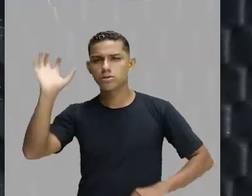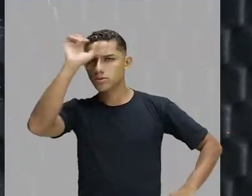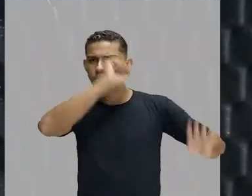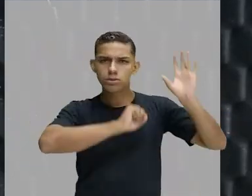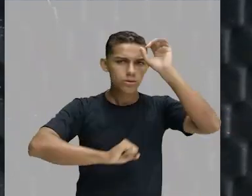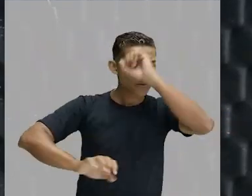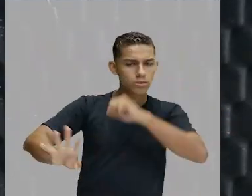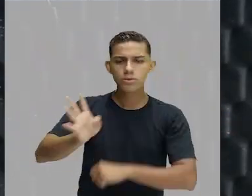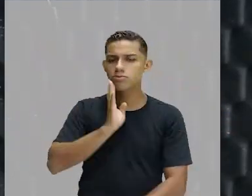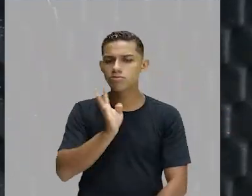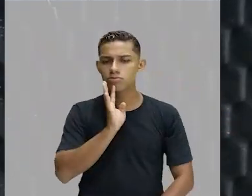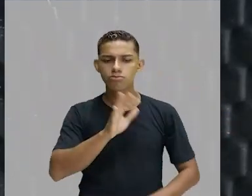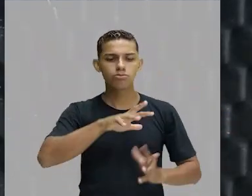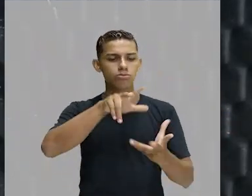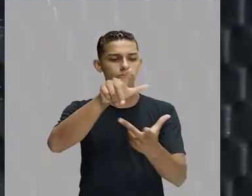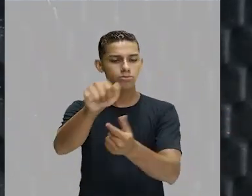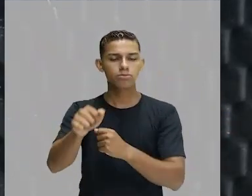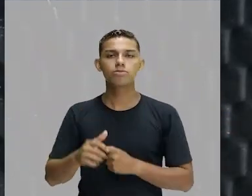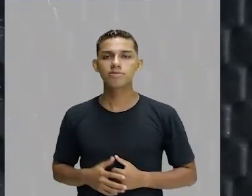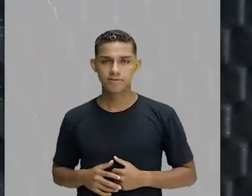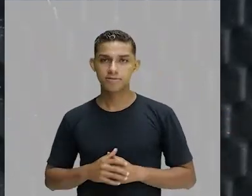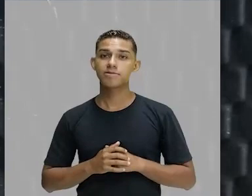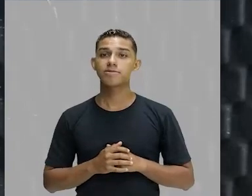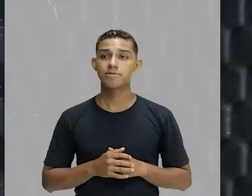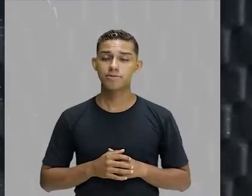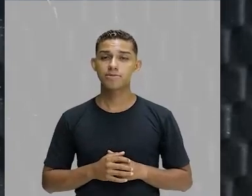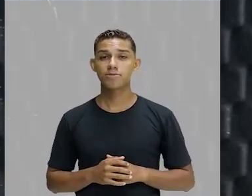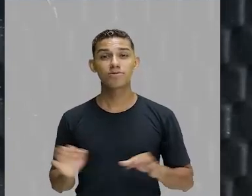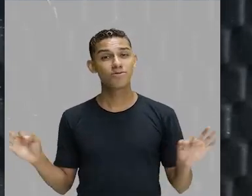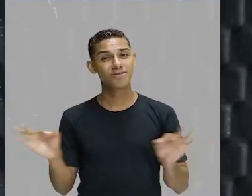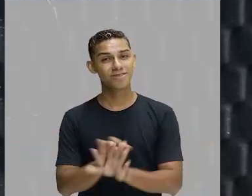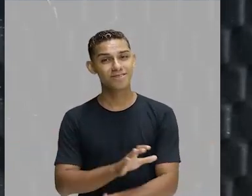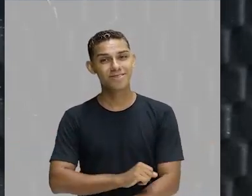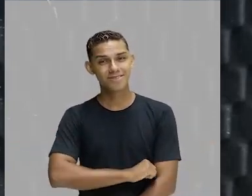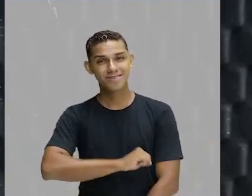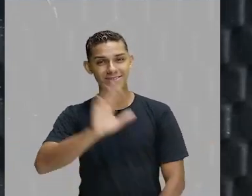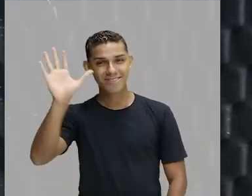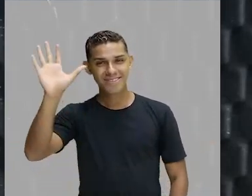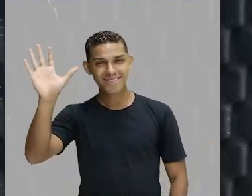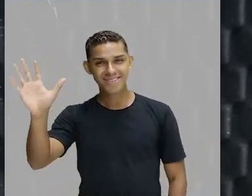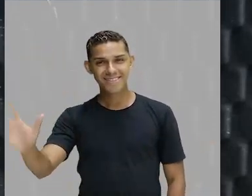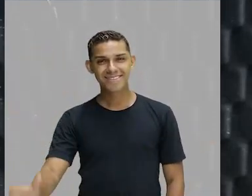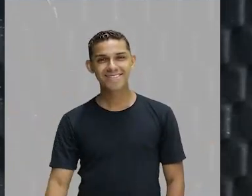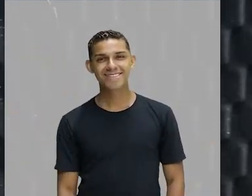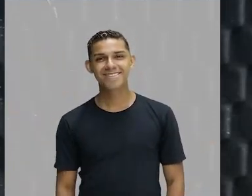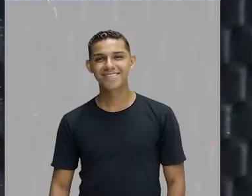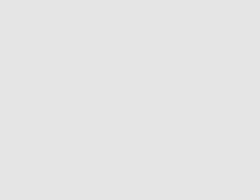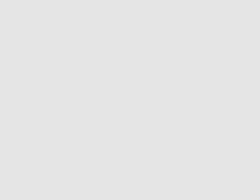conhecer o mundo, se vocês quiserem. Tá bom, gente? Então, por hoje é só. Hasta luego!